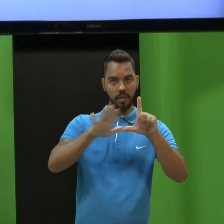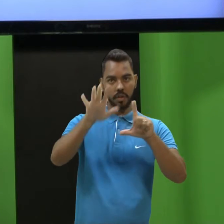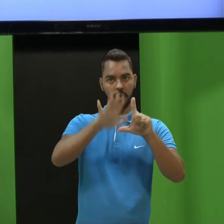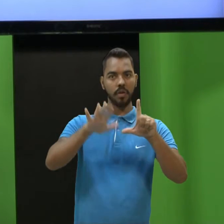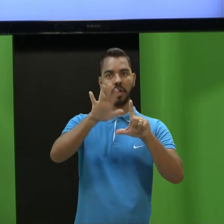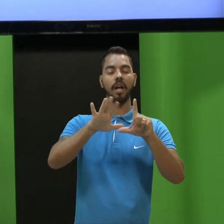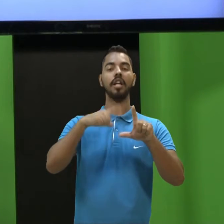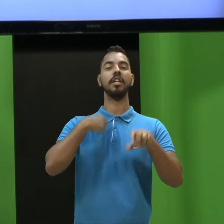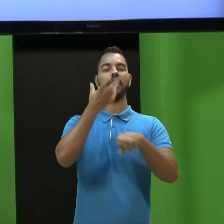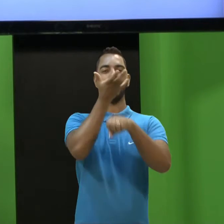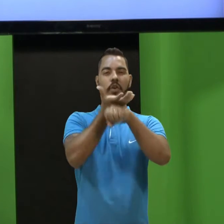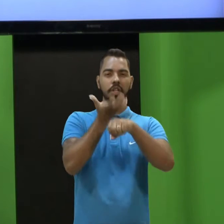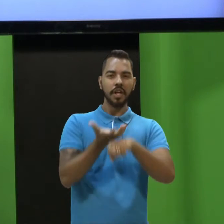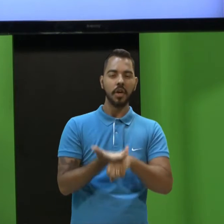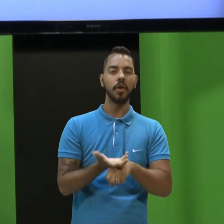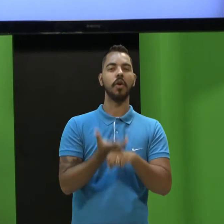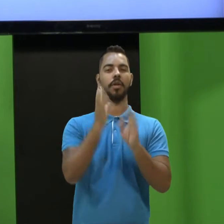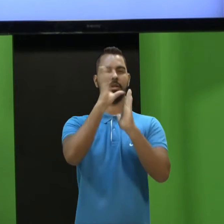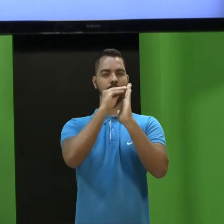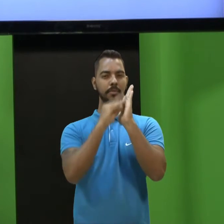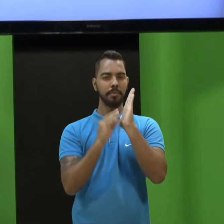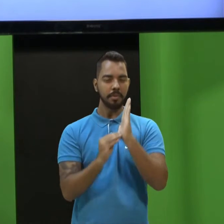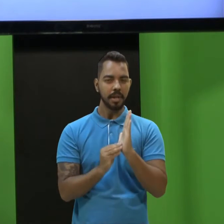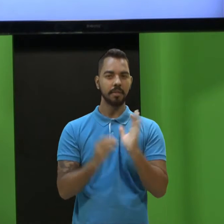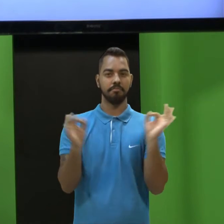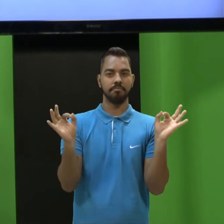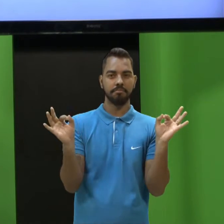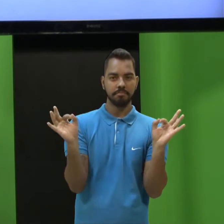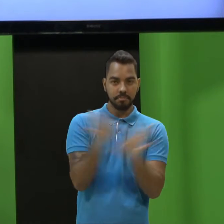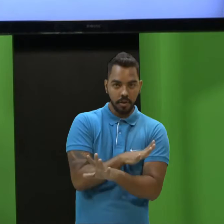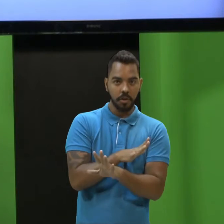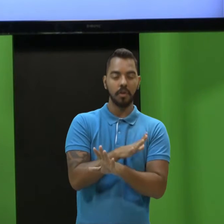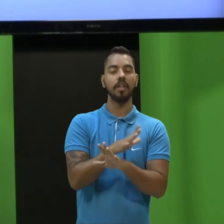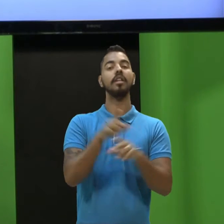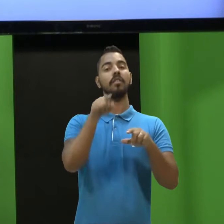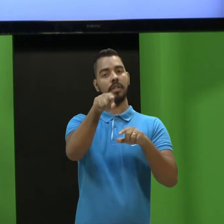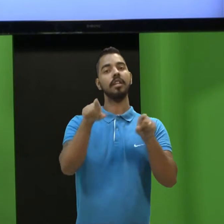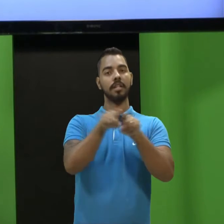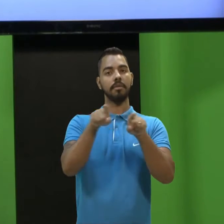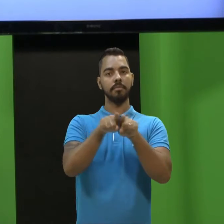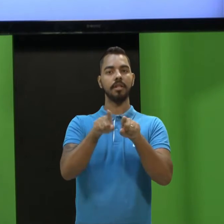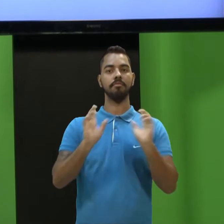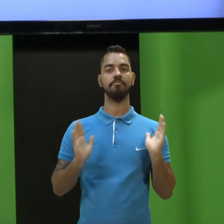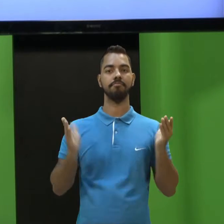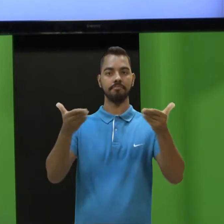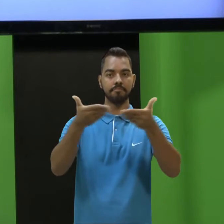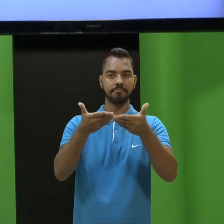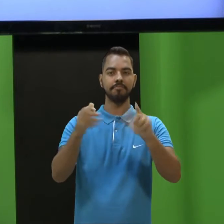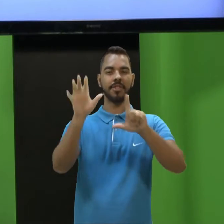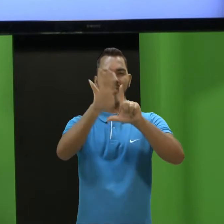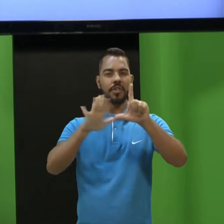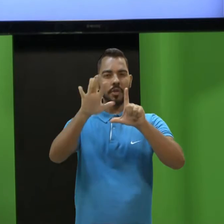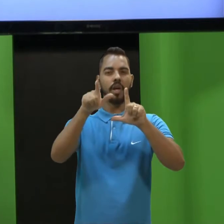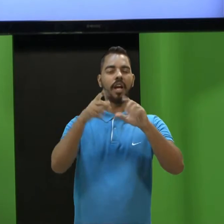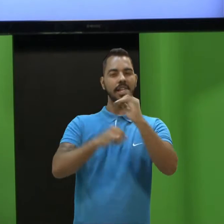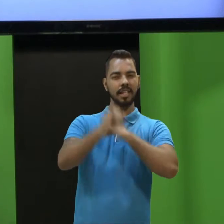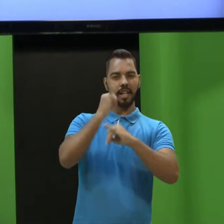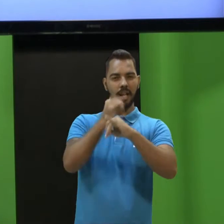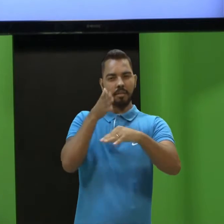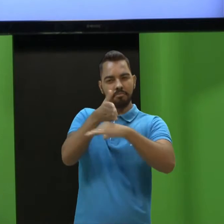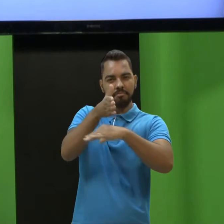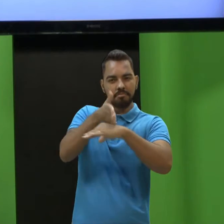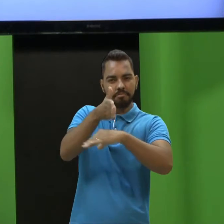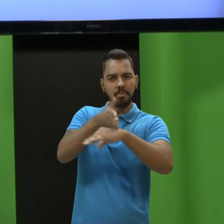plano de ensino, vocês também terão acesso à sala virtual dessa disciplina, onde poderá acessar a qualquer momento o